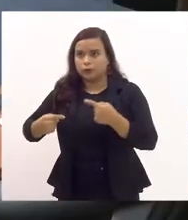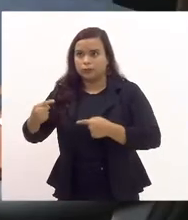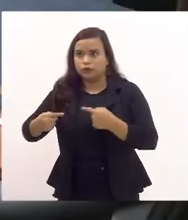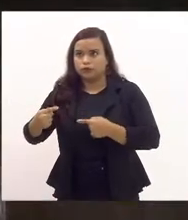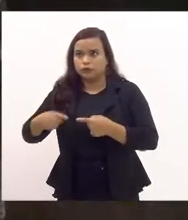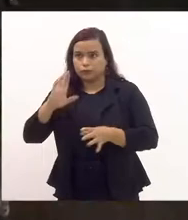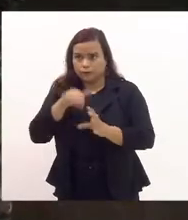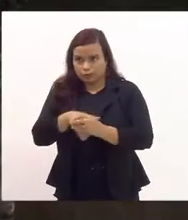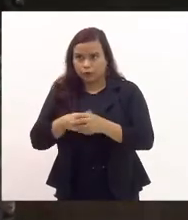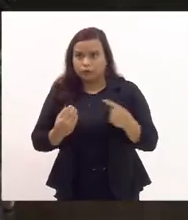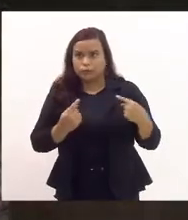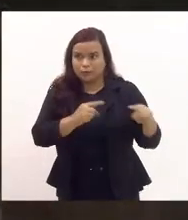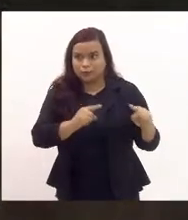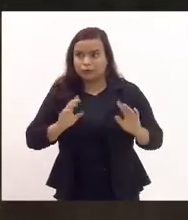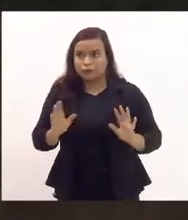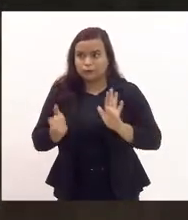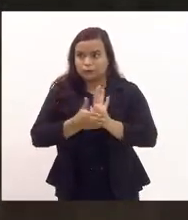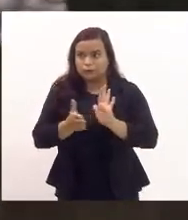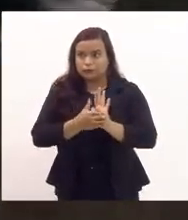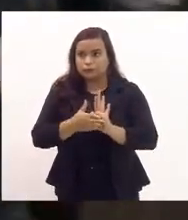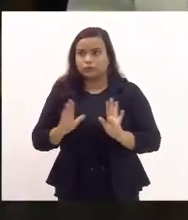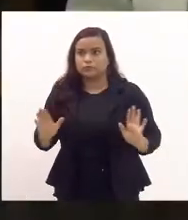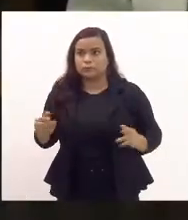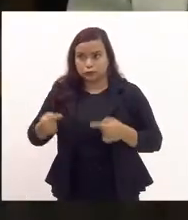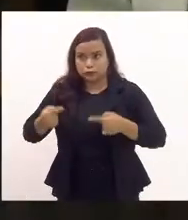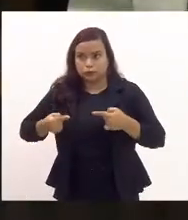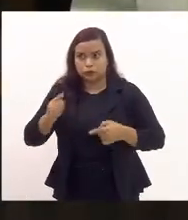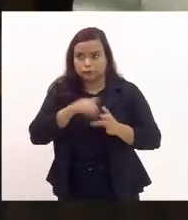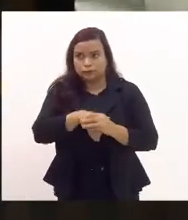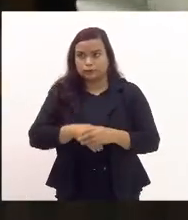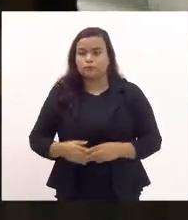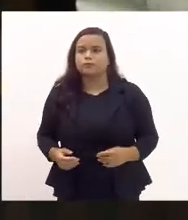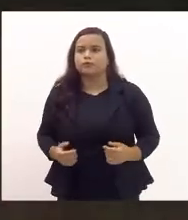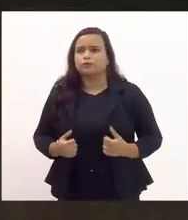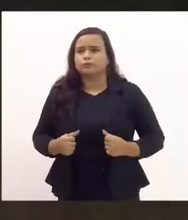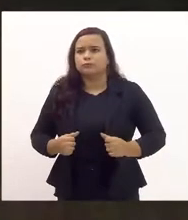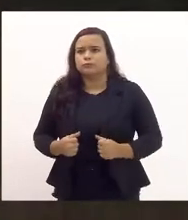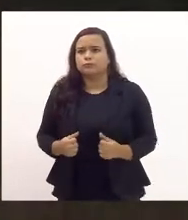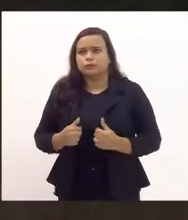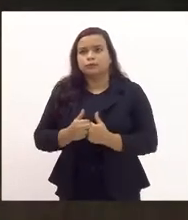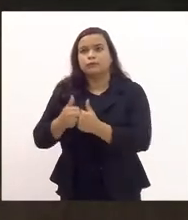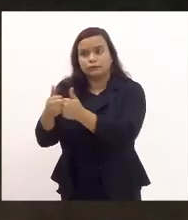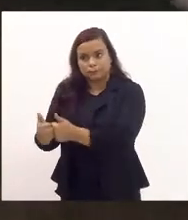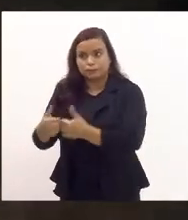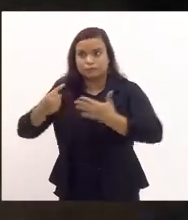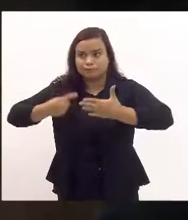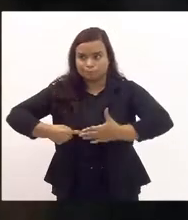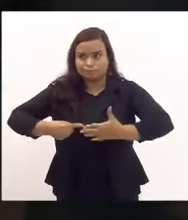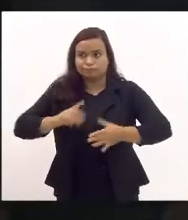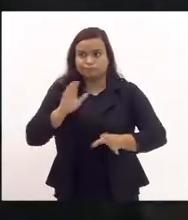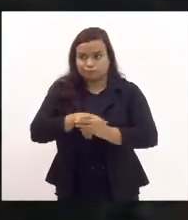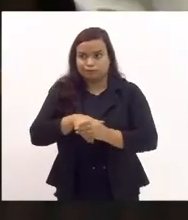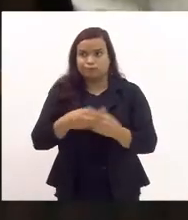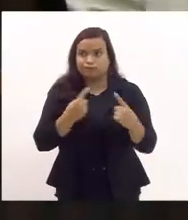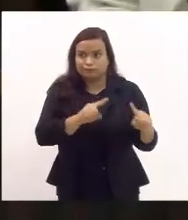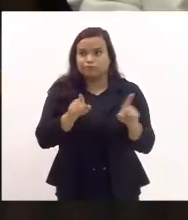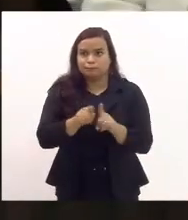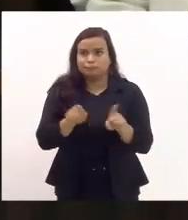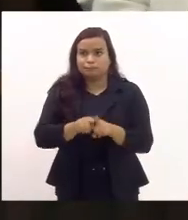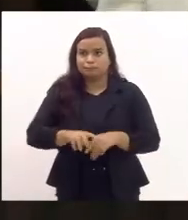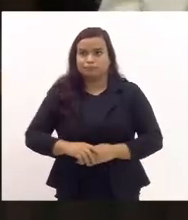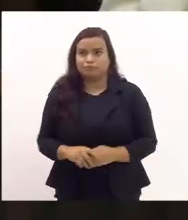nada Pessoal foto político contrário a proposição a seguir ao voto contrário do pessoal também presente